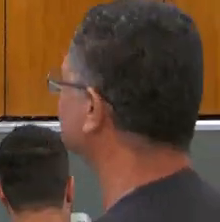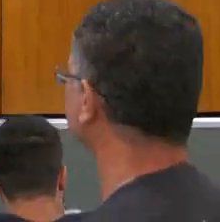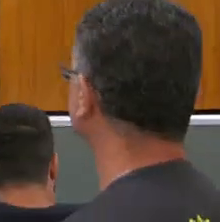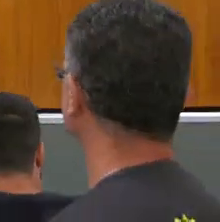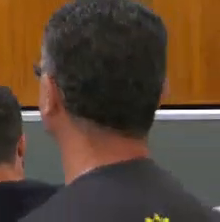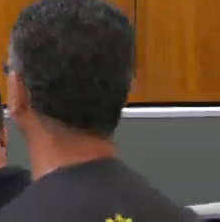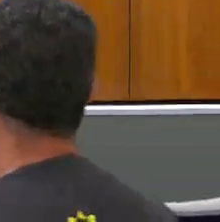m